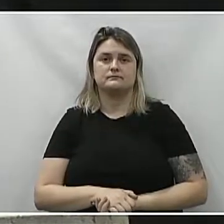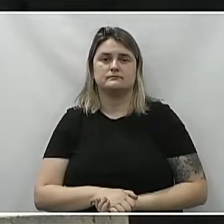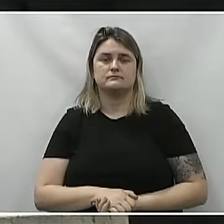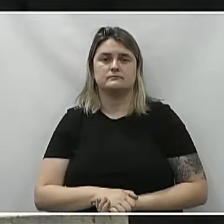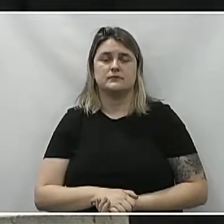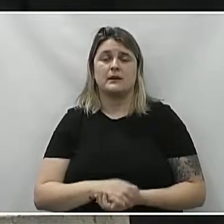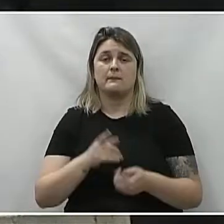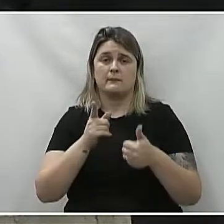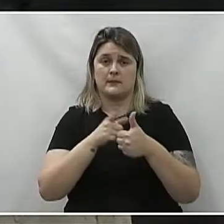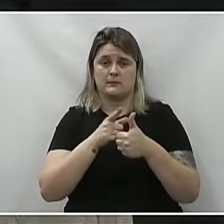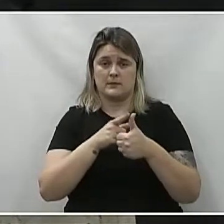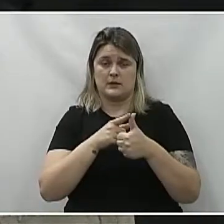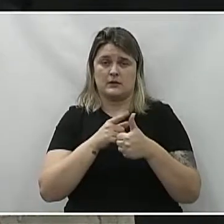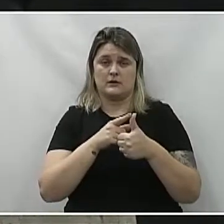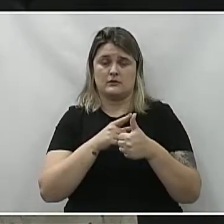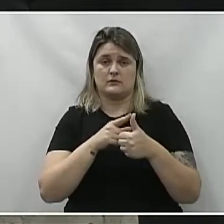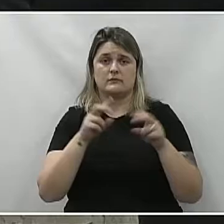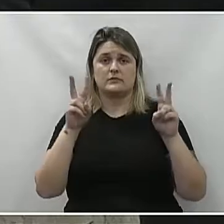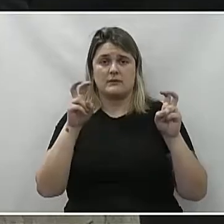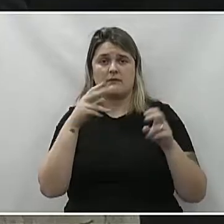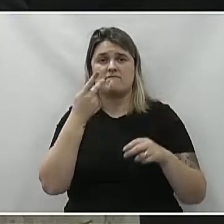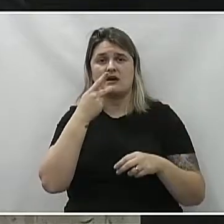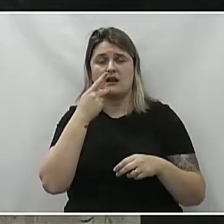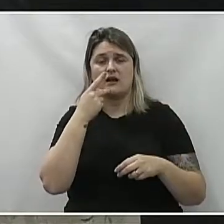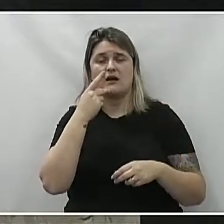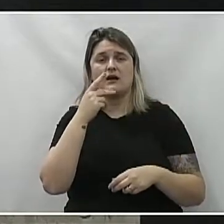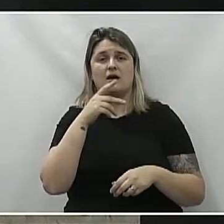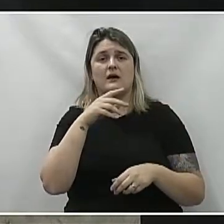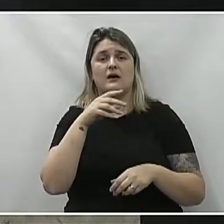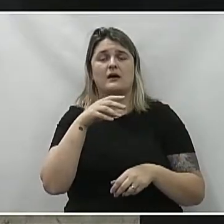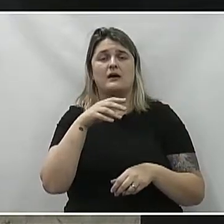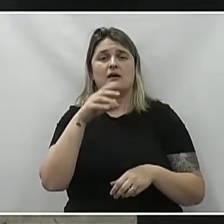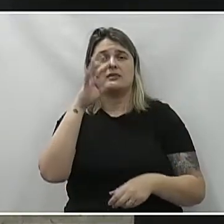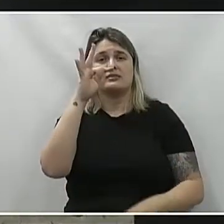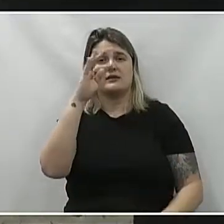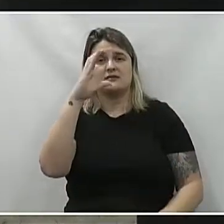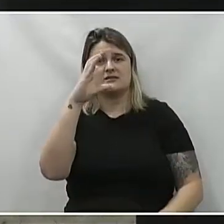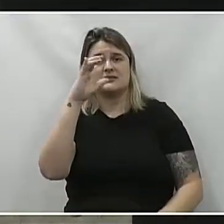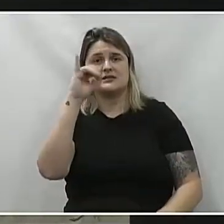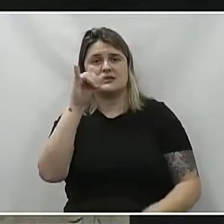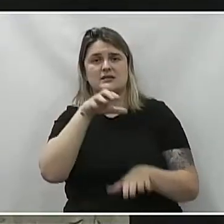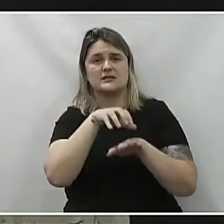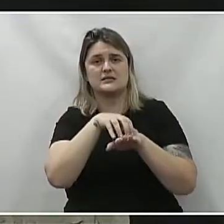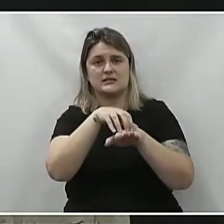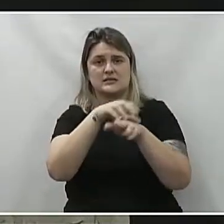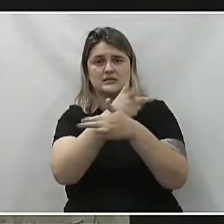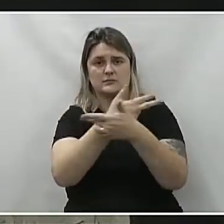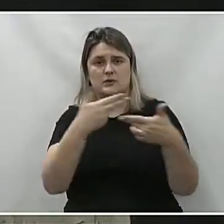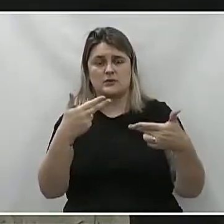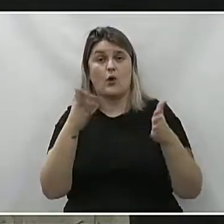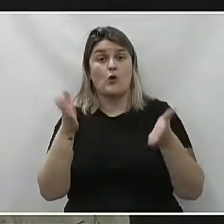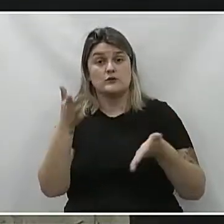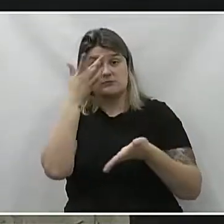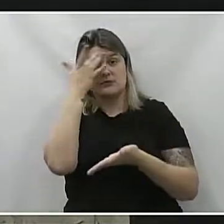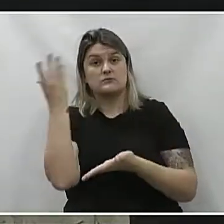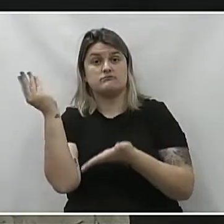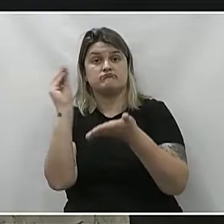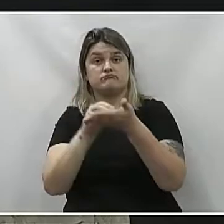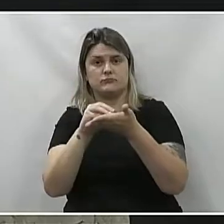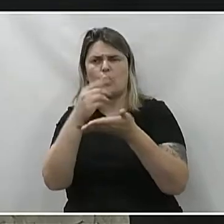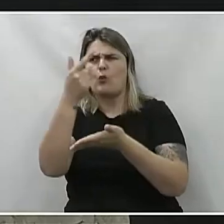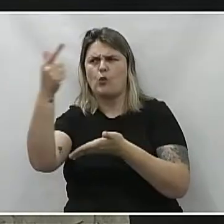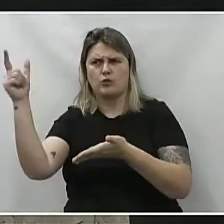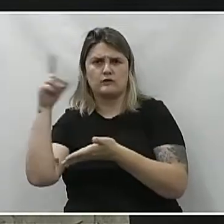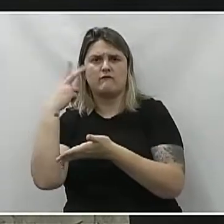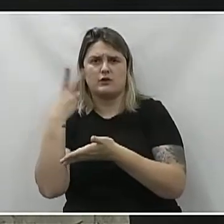Um dos assuntos seria a TCI Transporte. Novamente, hoje fui marcado em uma postagem no Facebook, outros vereadores também